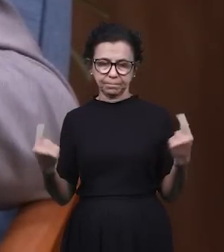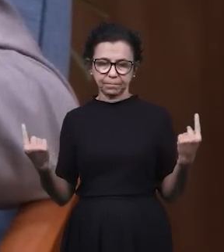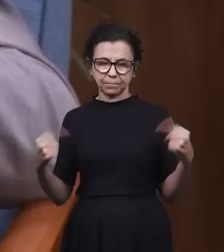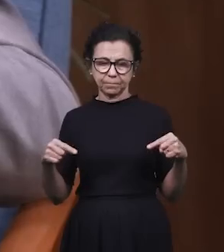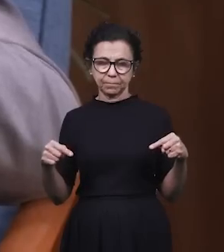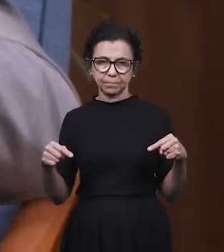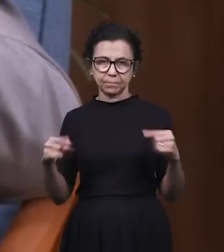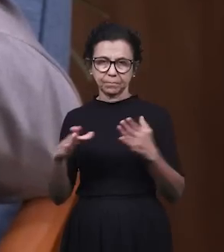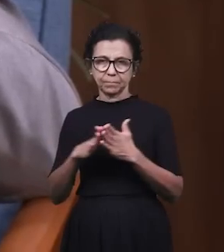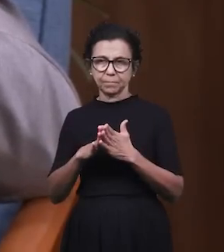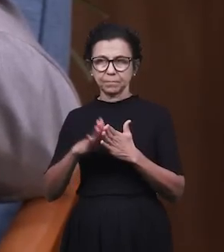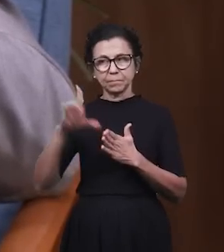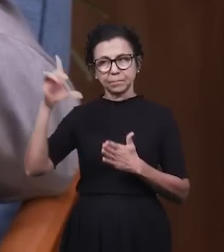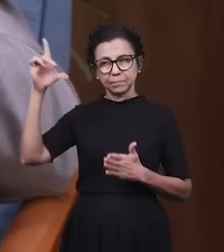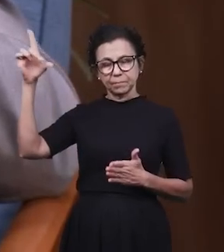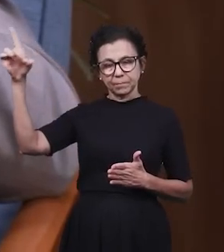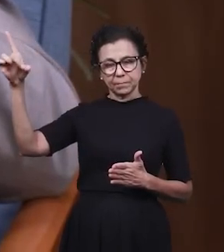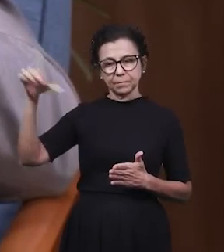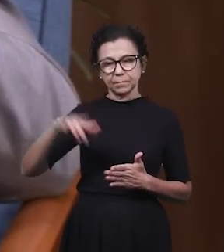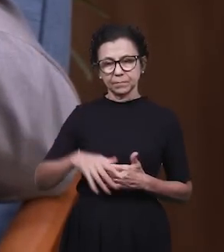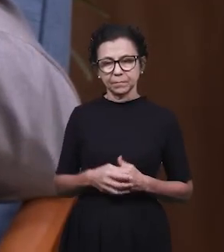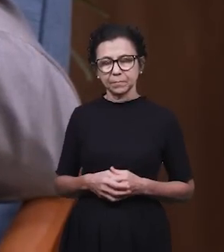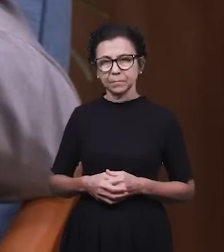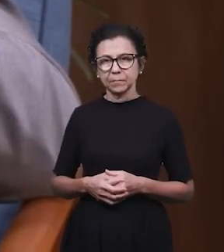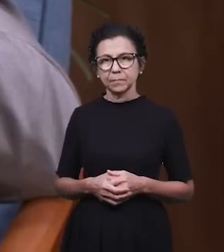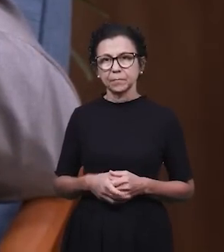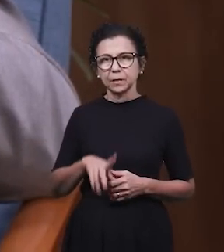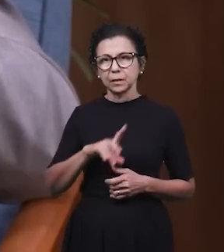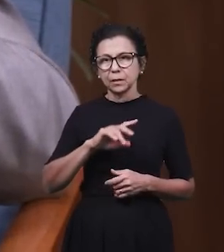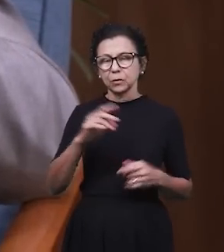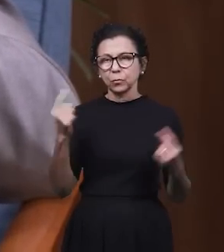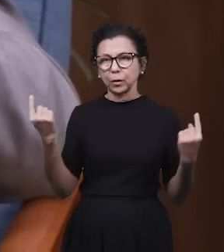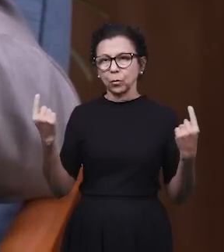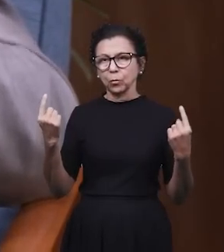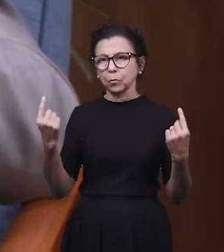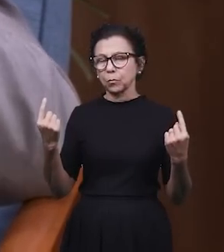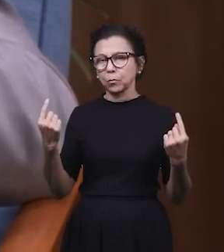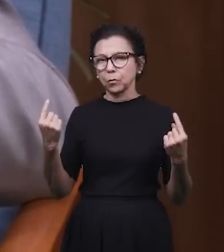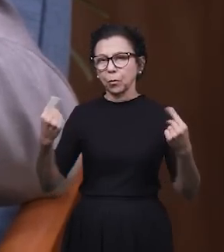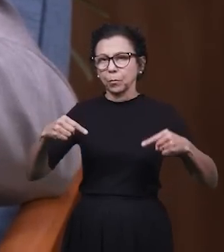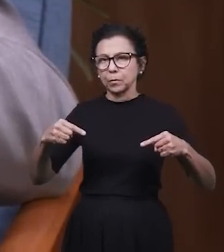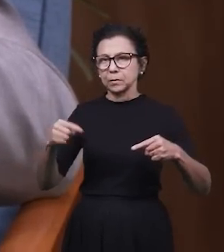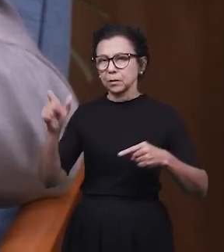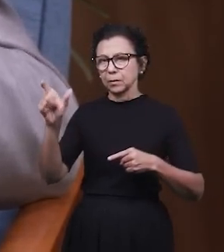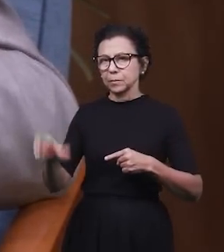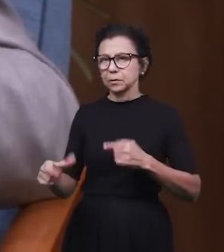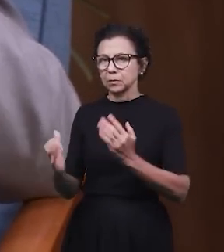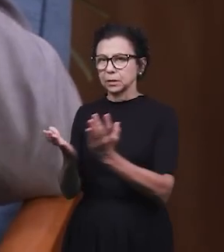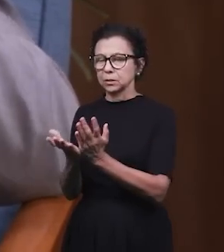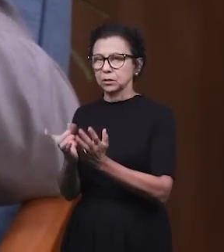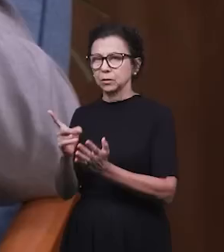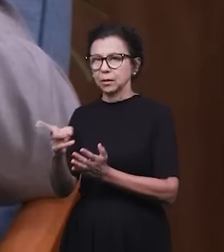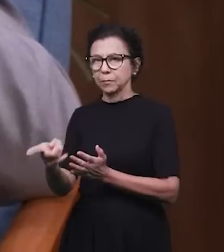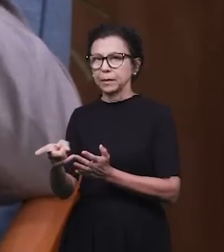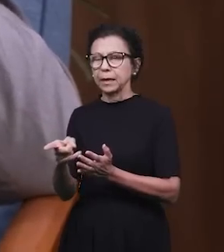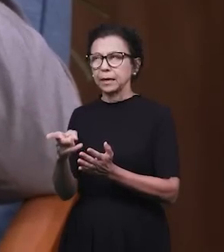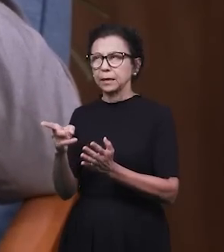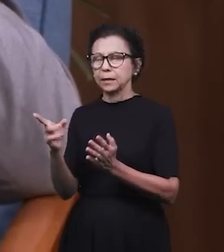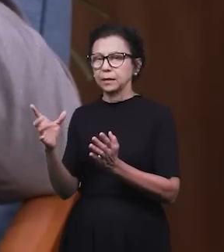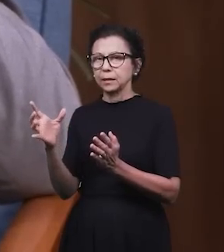palavra. Né? A oposição não é ao crente, ela é a palavra na vida do crente, é para destruir a palavra na vida do